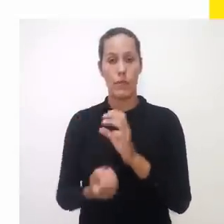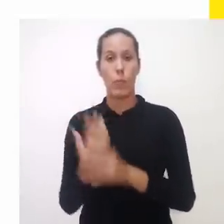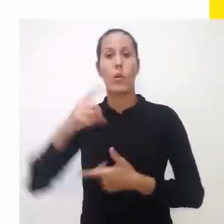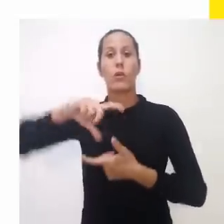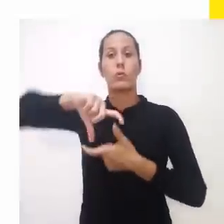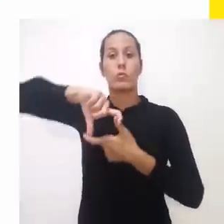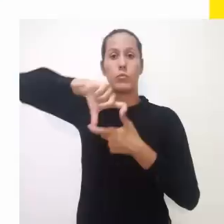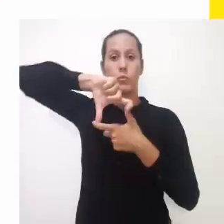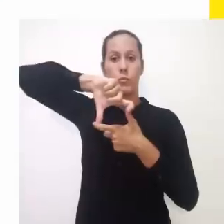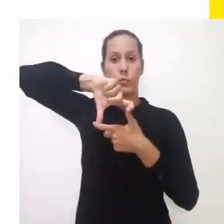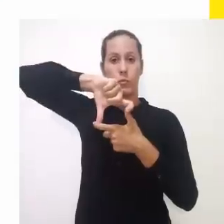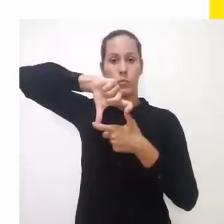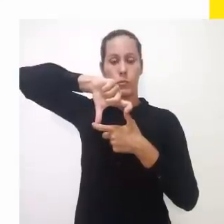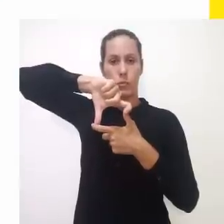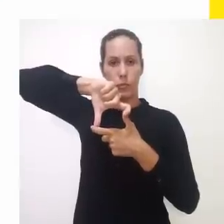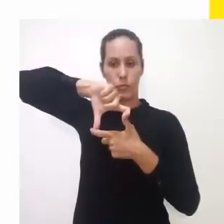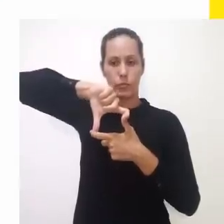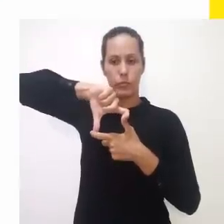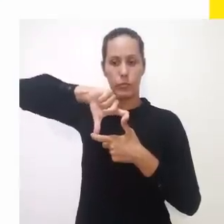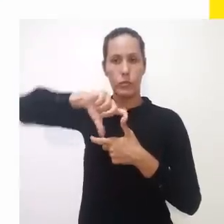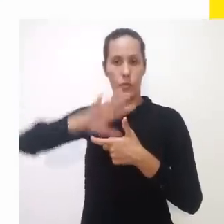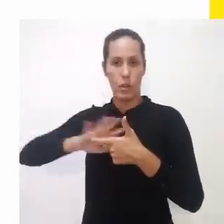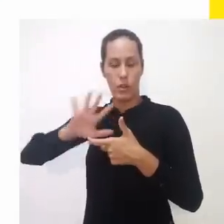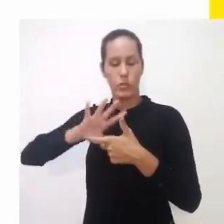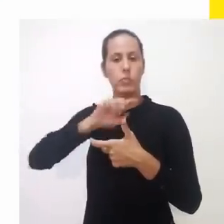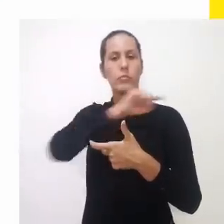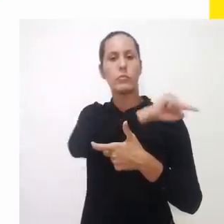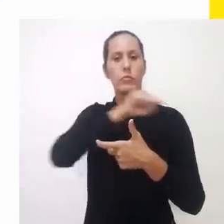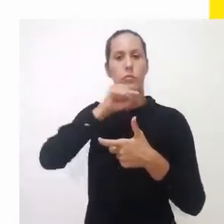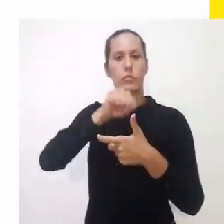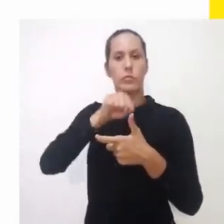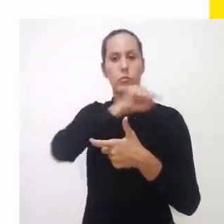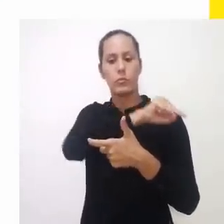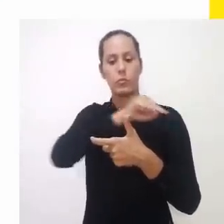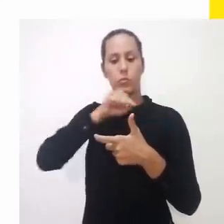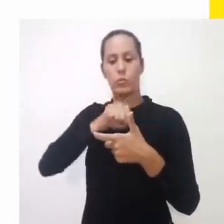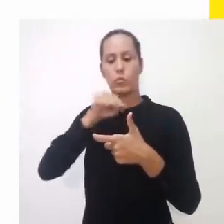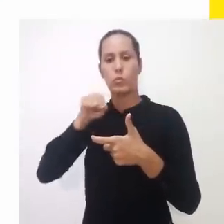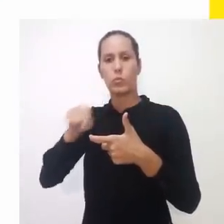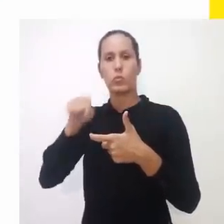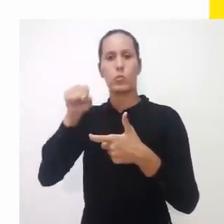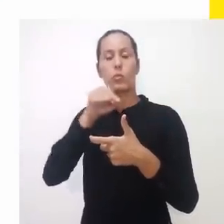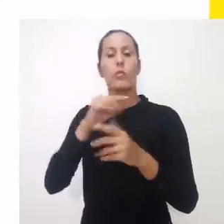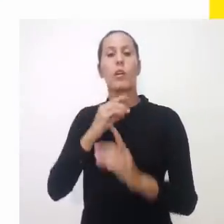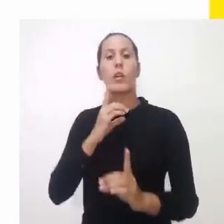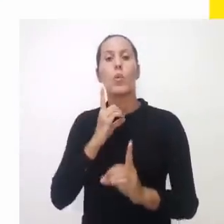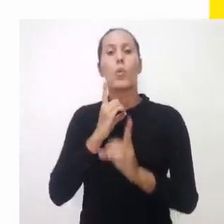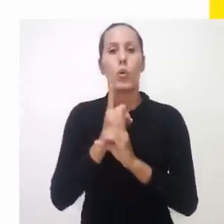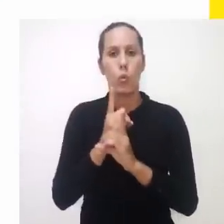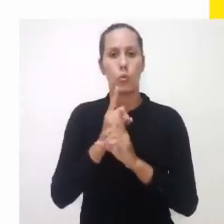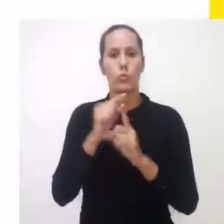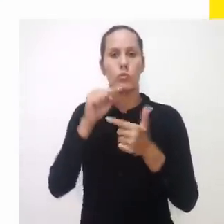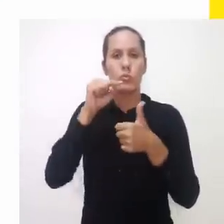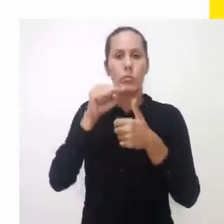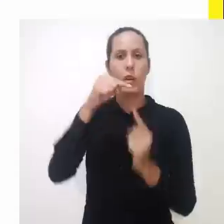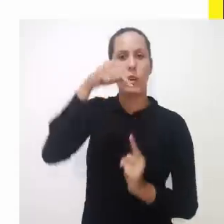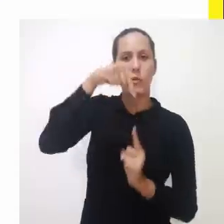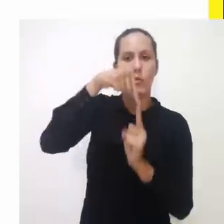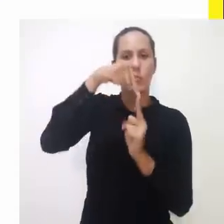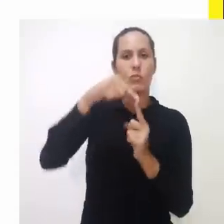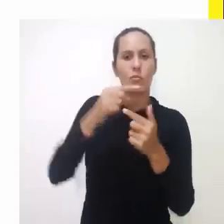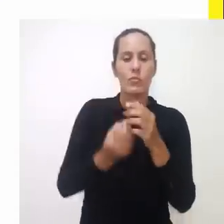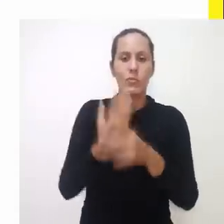retas formaram uma área, uma região. E os pontos vai indicar o encontro desses segmentos